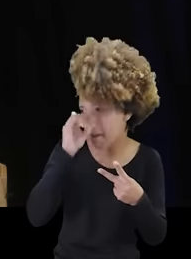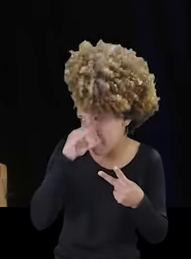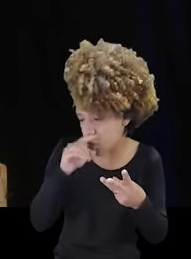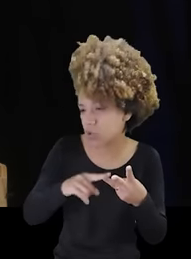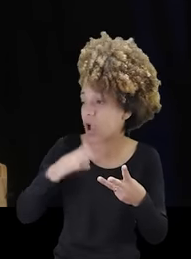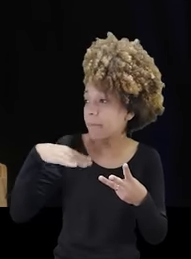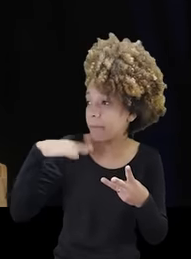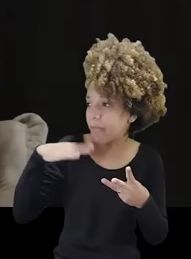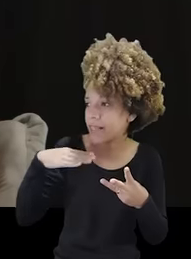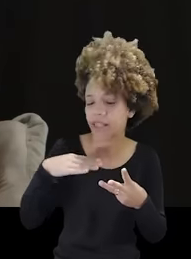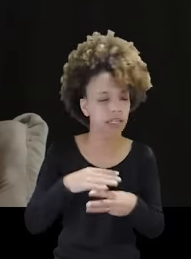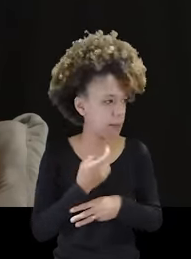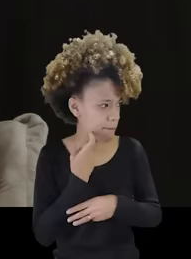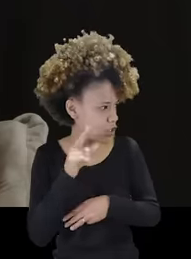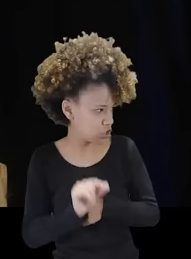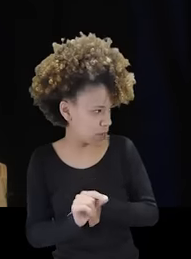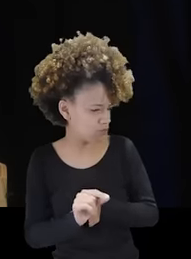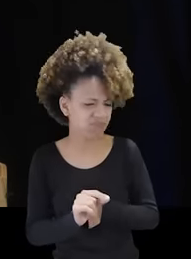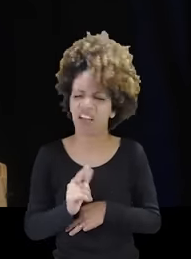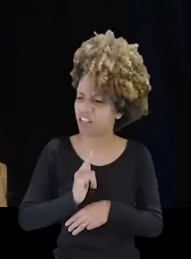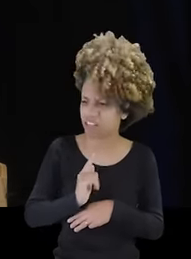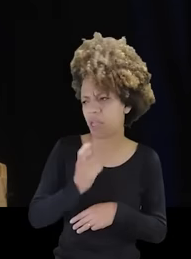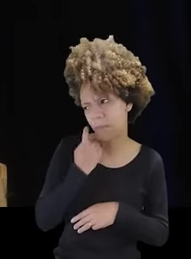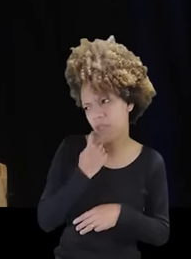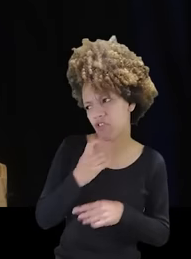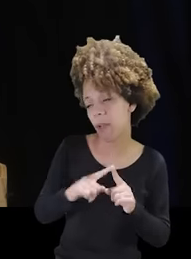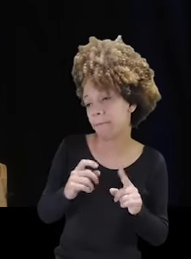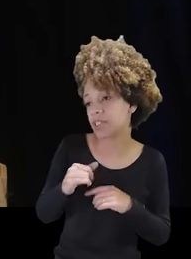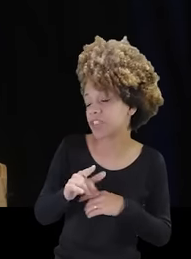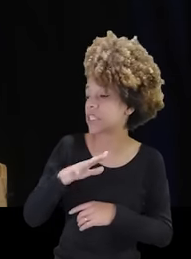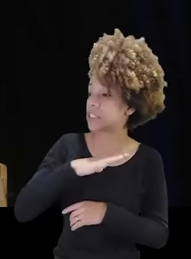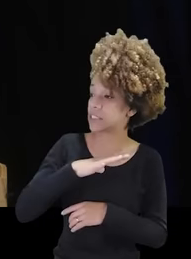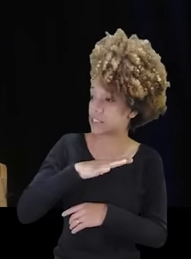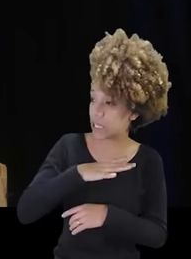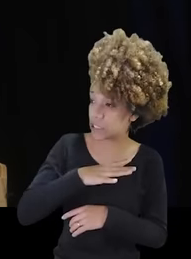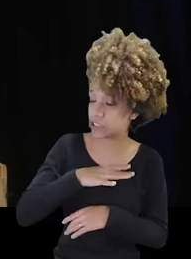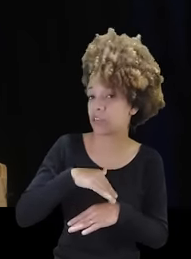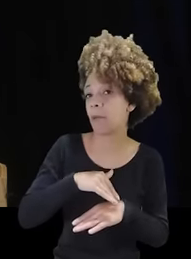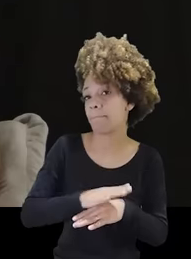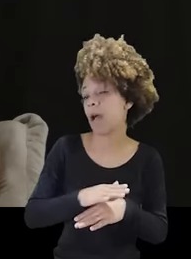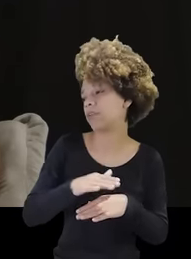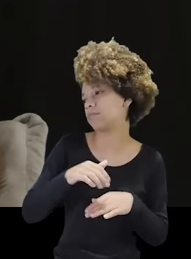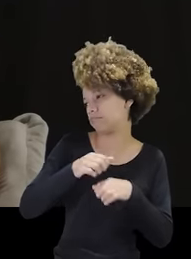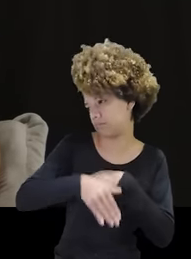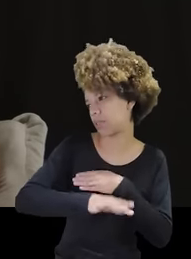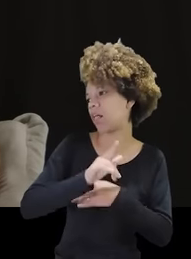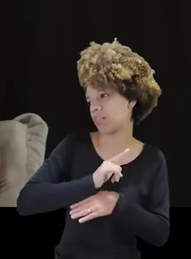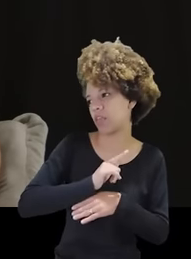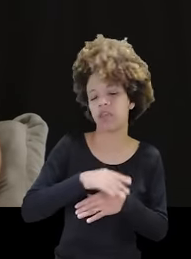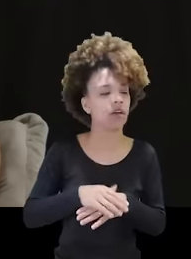e Pimenta menos peixe tem peixe também se você tá na cidades mais litorâneas